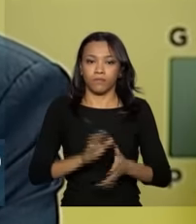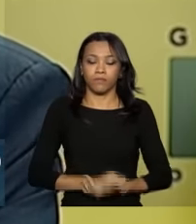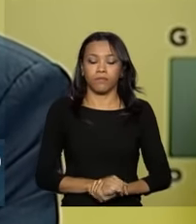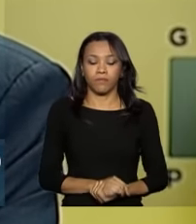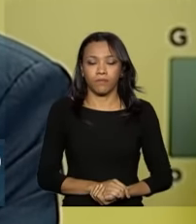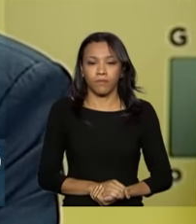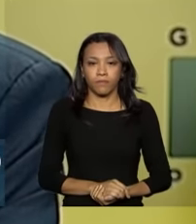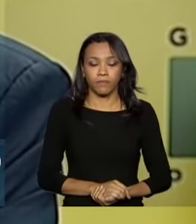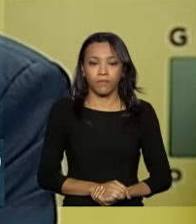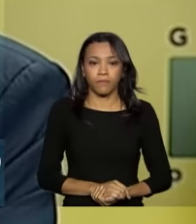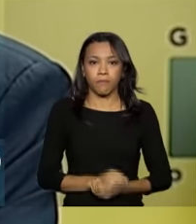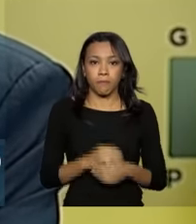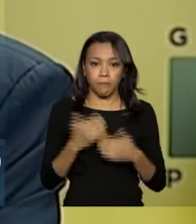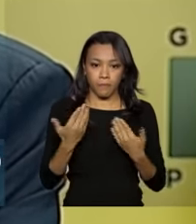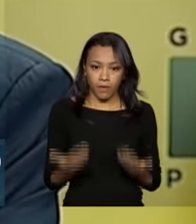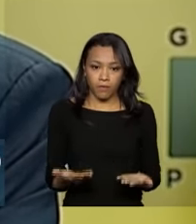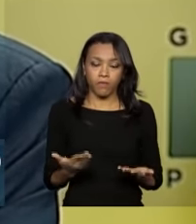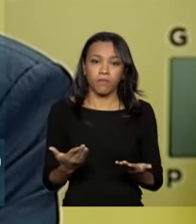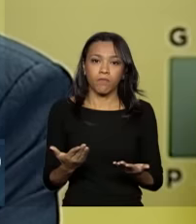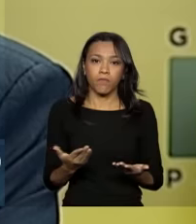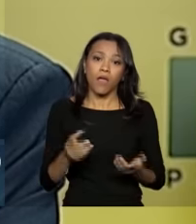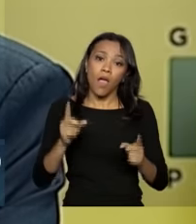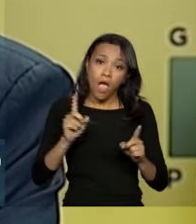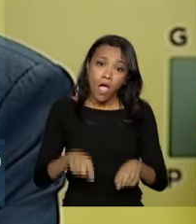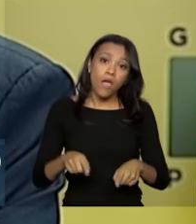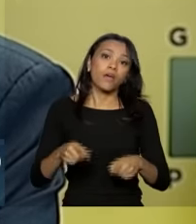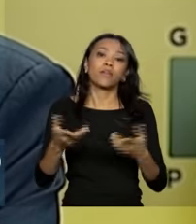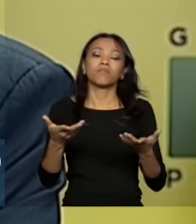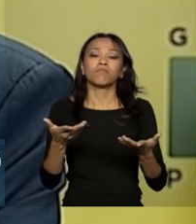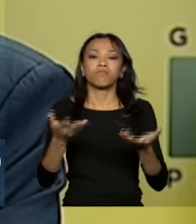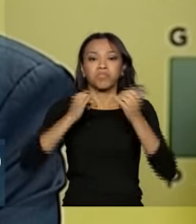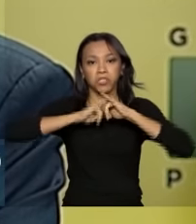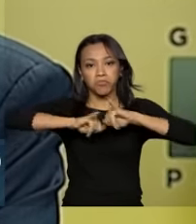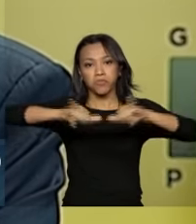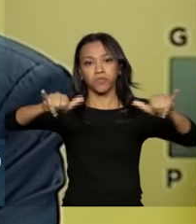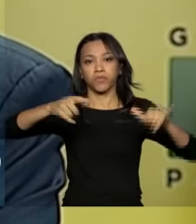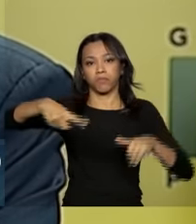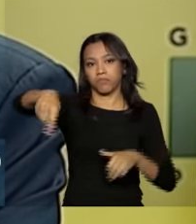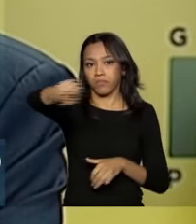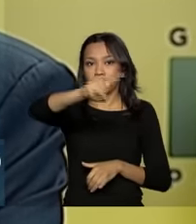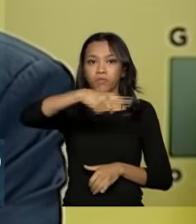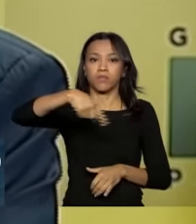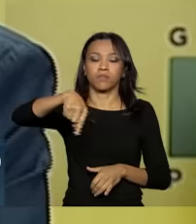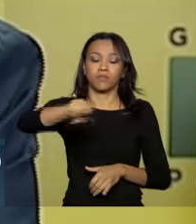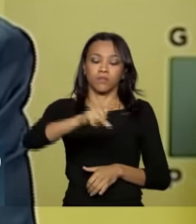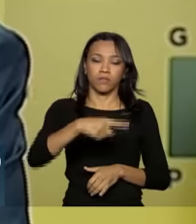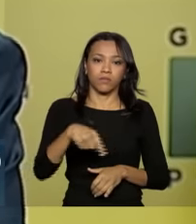Continuando. Enfim, era essa a exposição do que queria colocar,